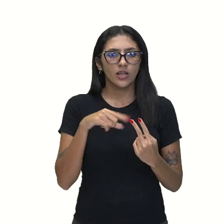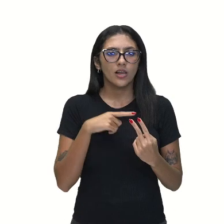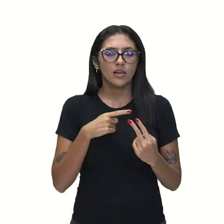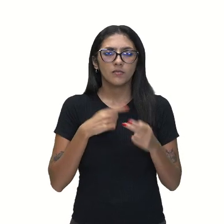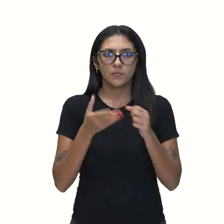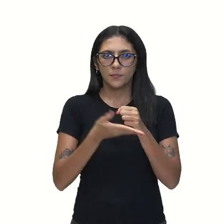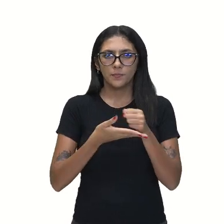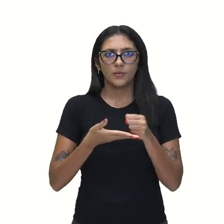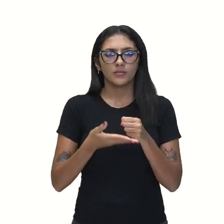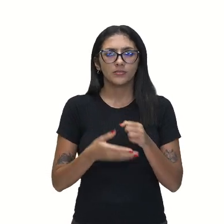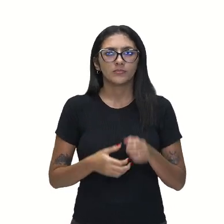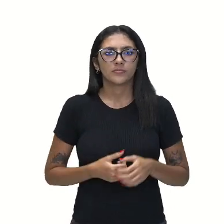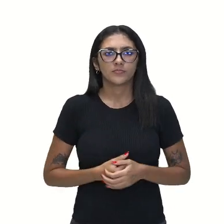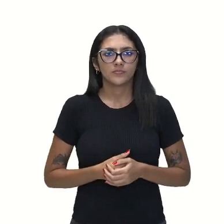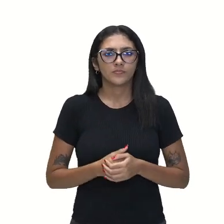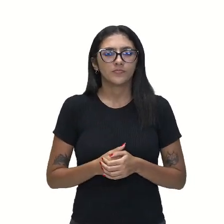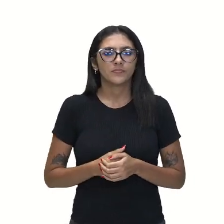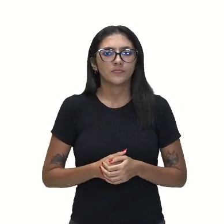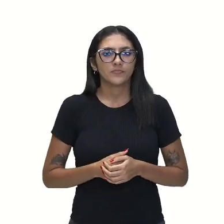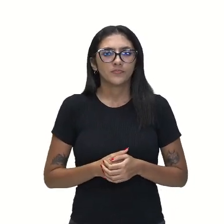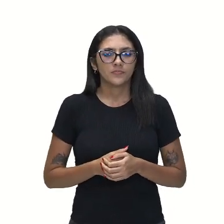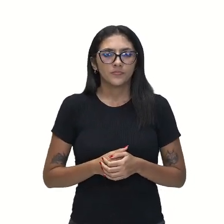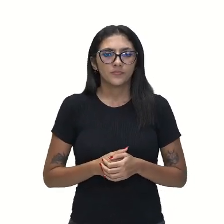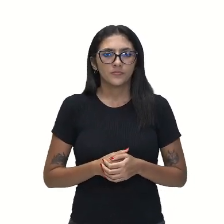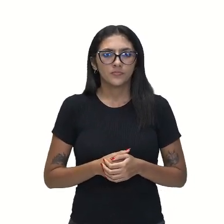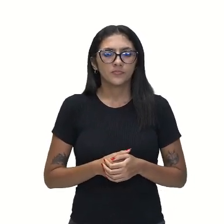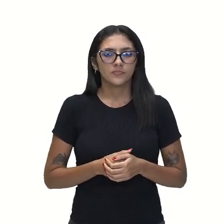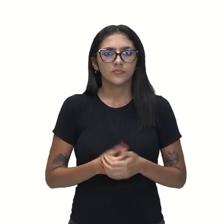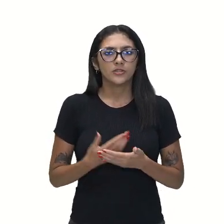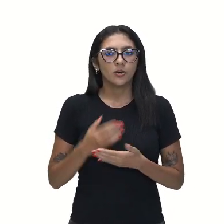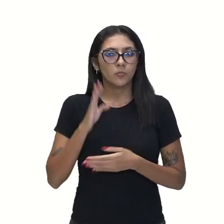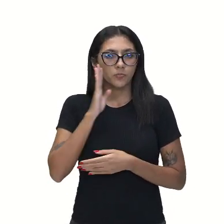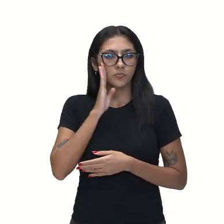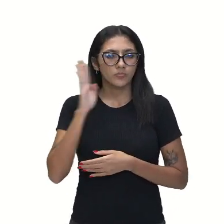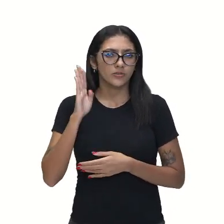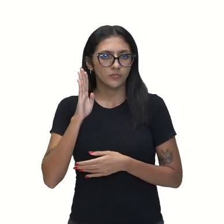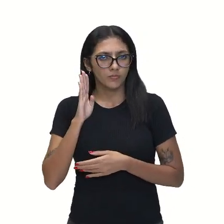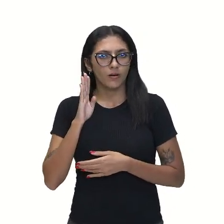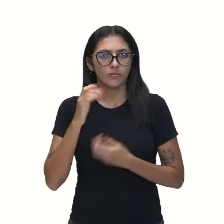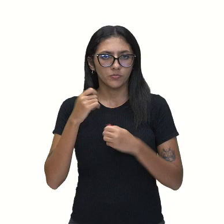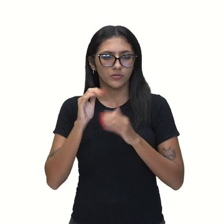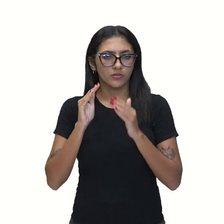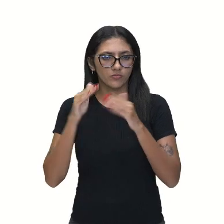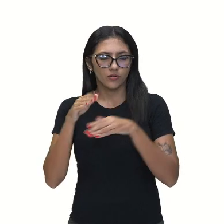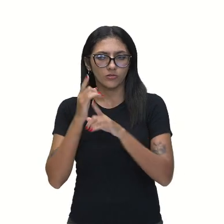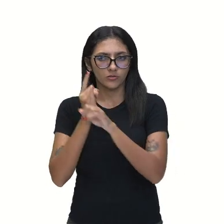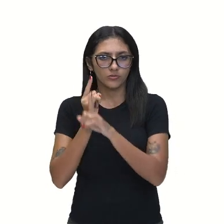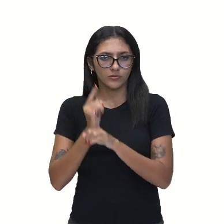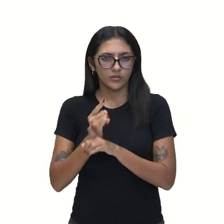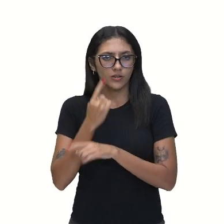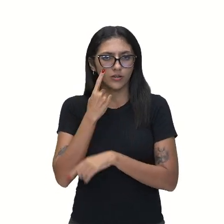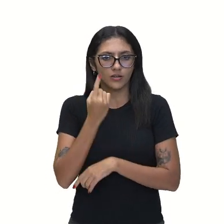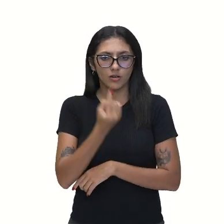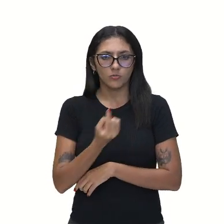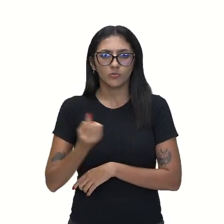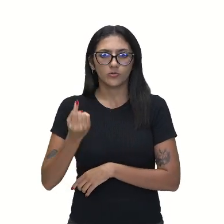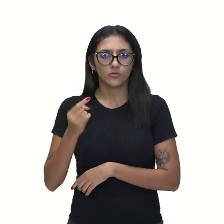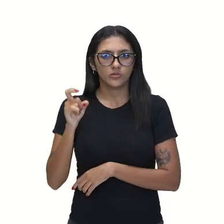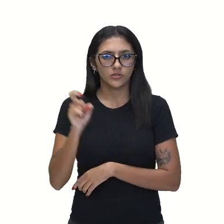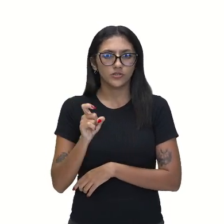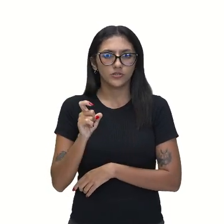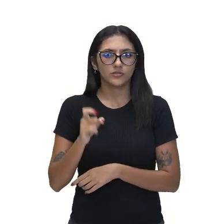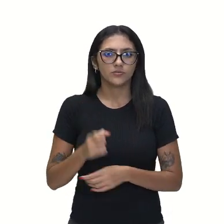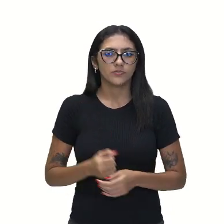tá? Então, o logaritmo em si é esse valor de x aqui que nós não sabemos. Tá